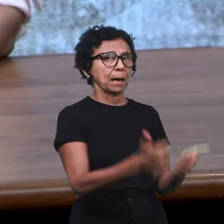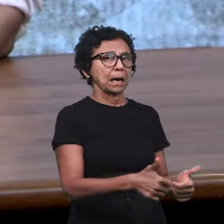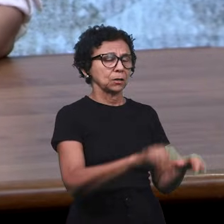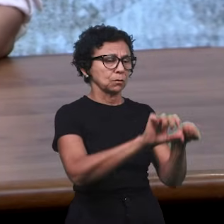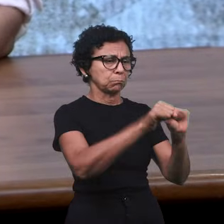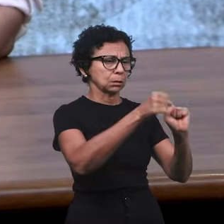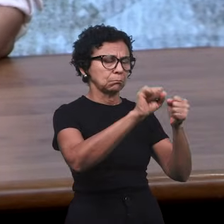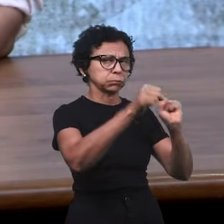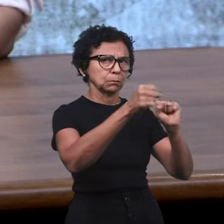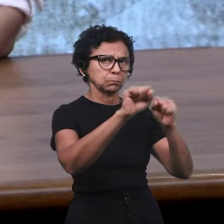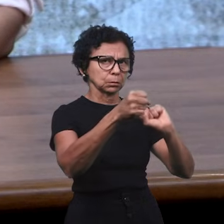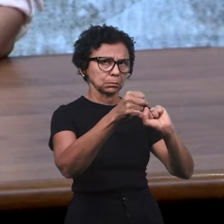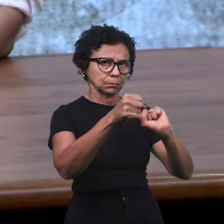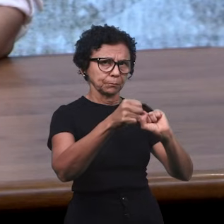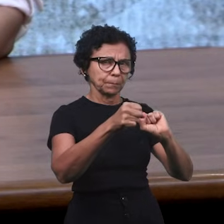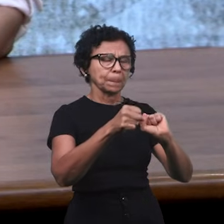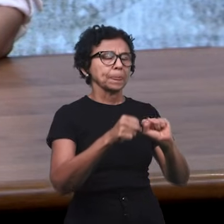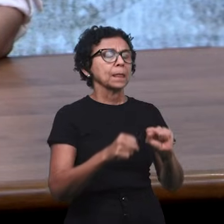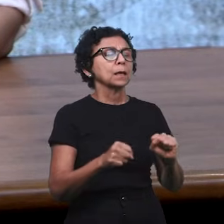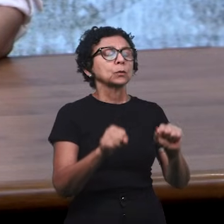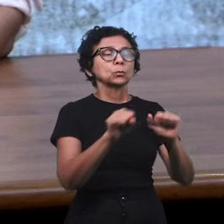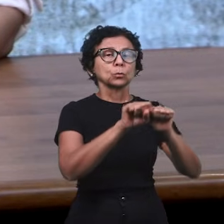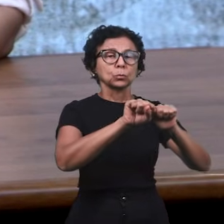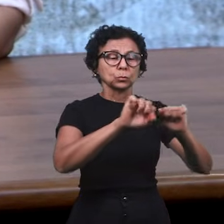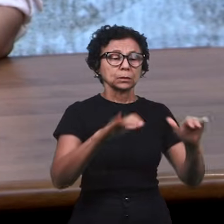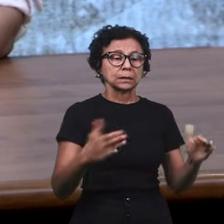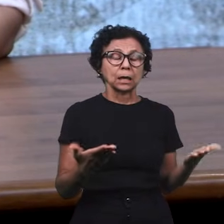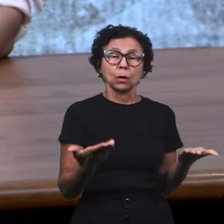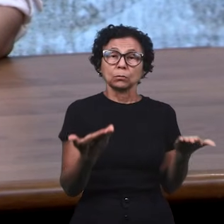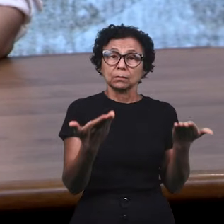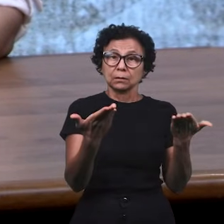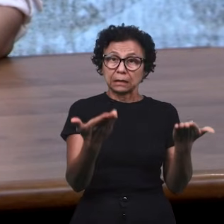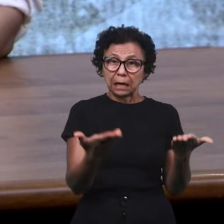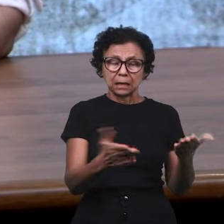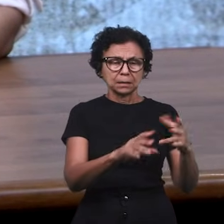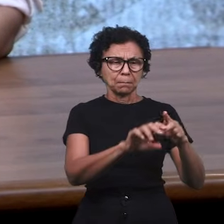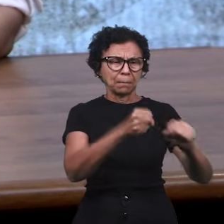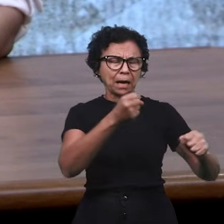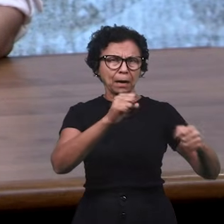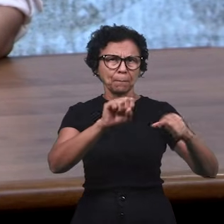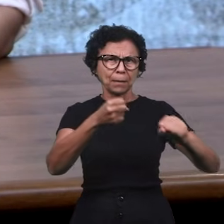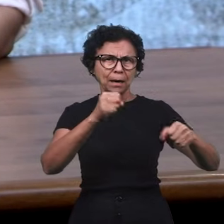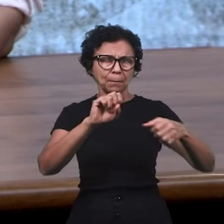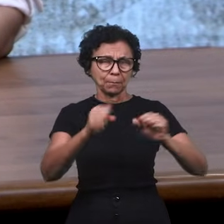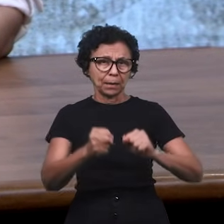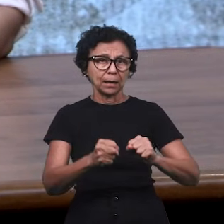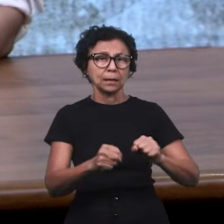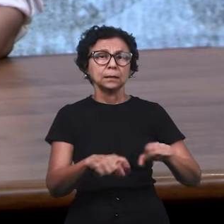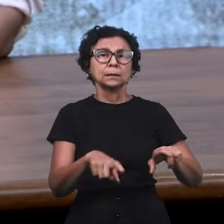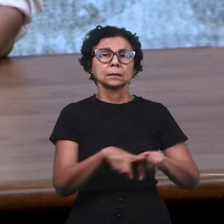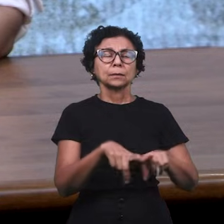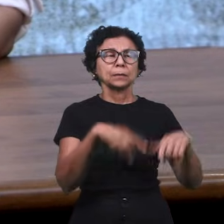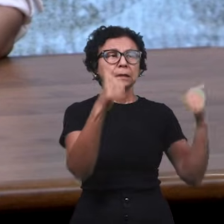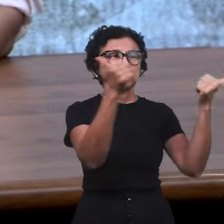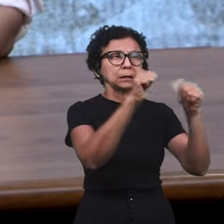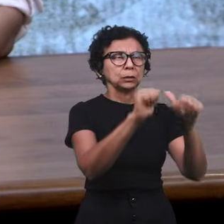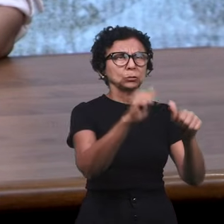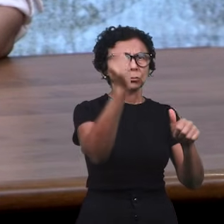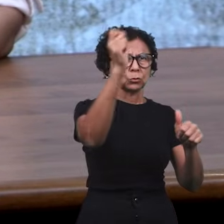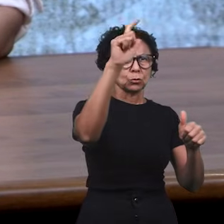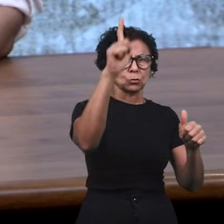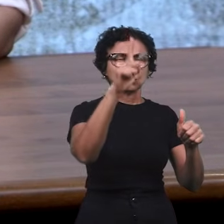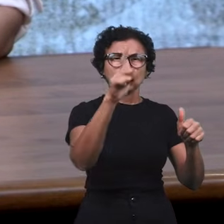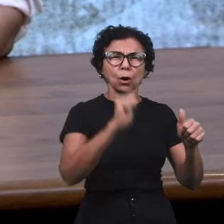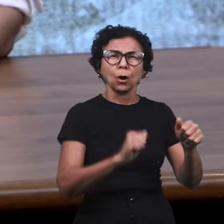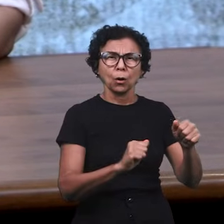perante ele os altares de Baalim, e cortou as imagens do sol que estavam acima deles, e